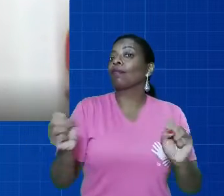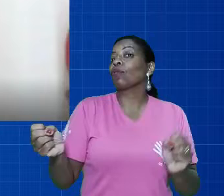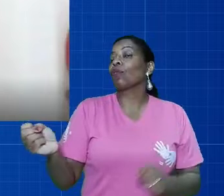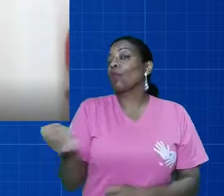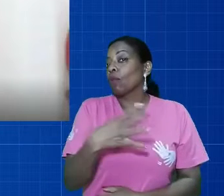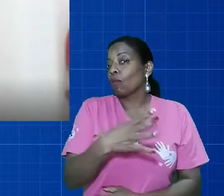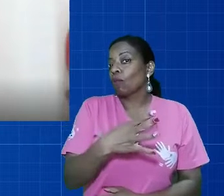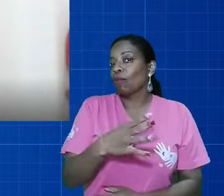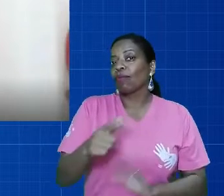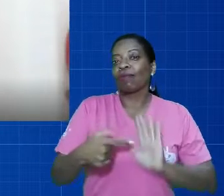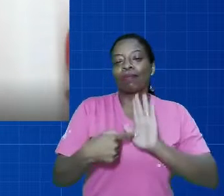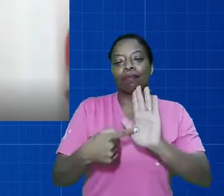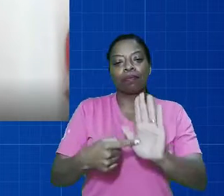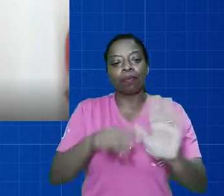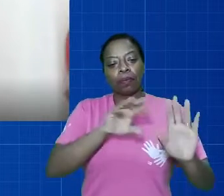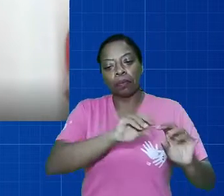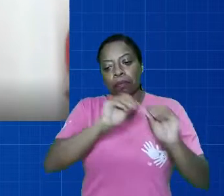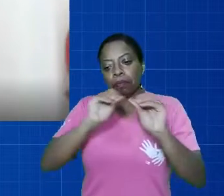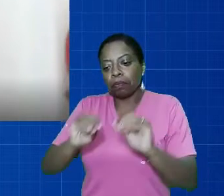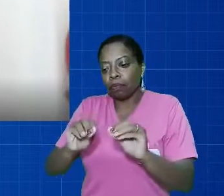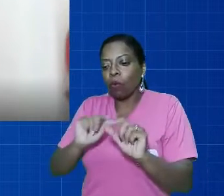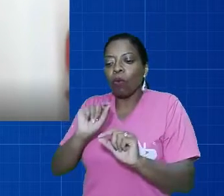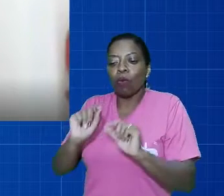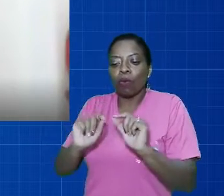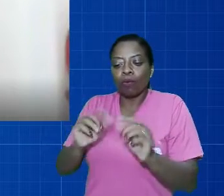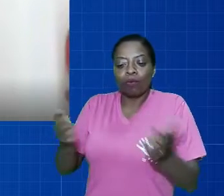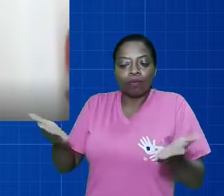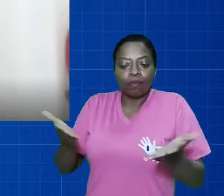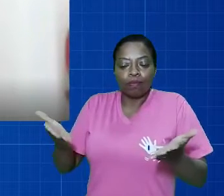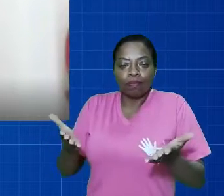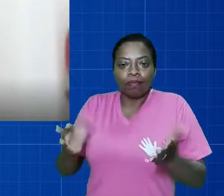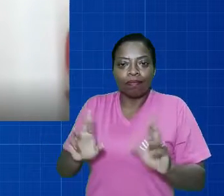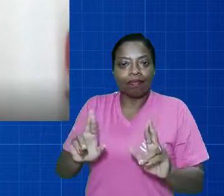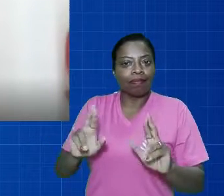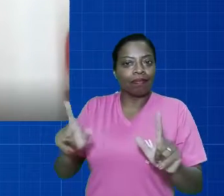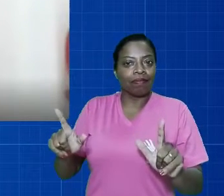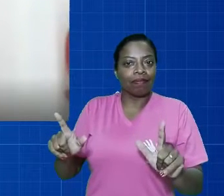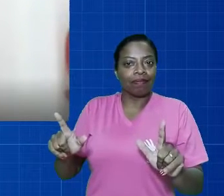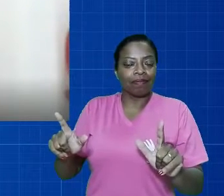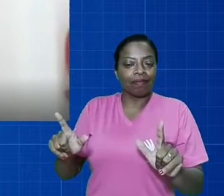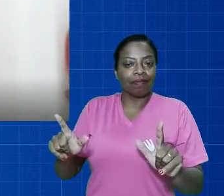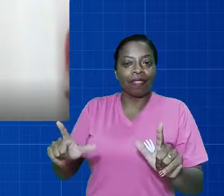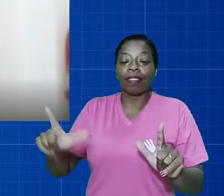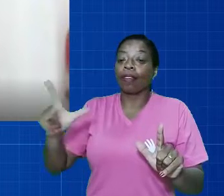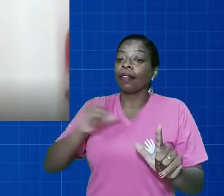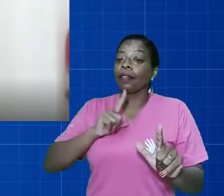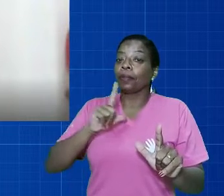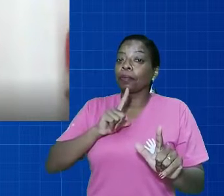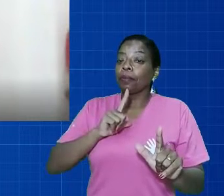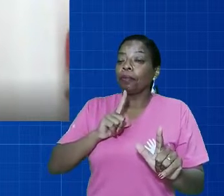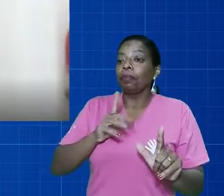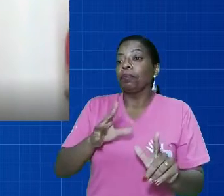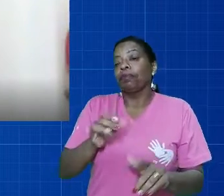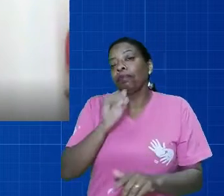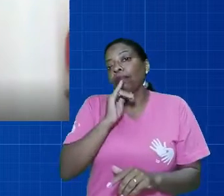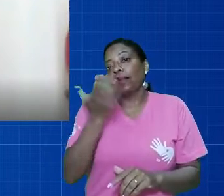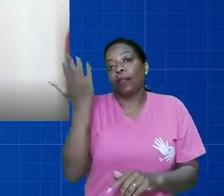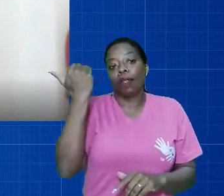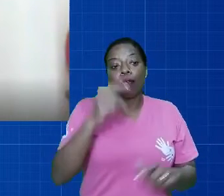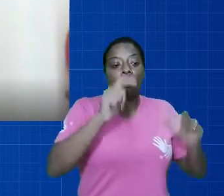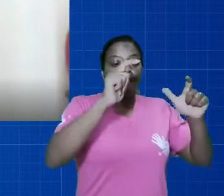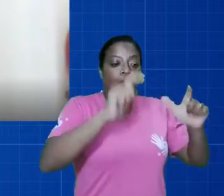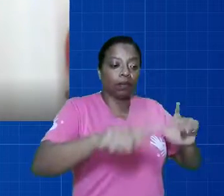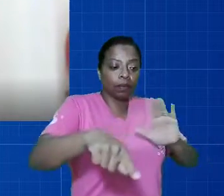né? Que é Sim. essa mudança, né? Desse formato agora que assume, né?